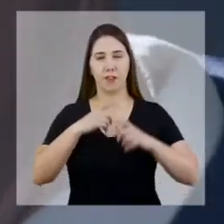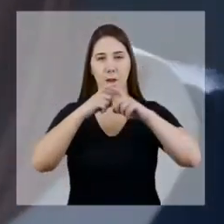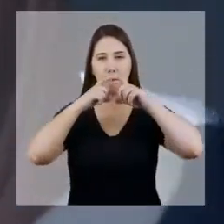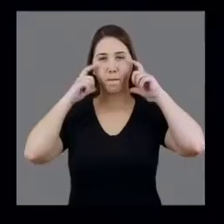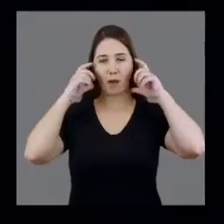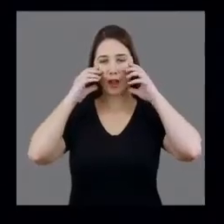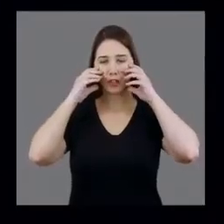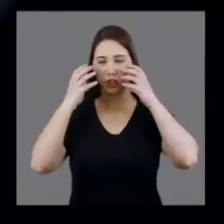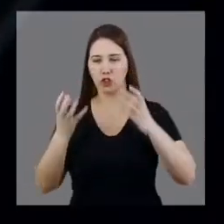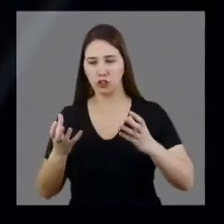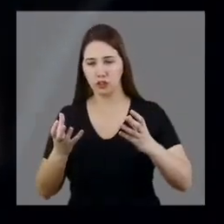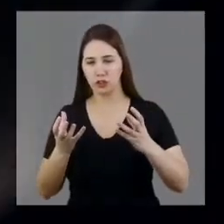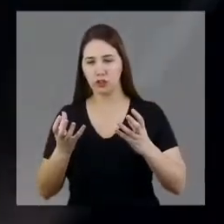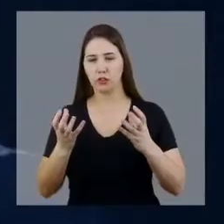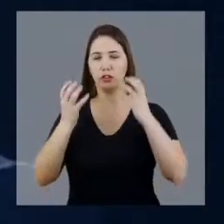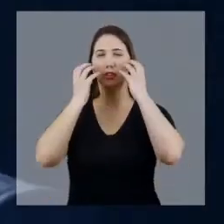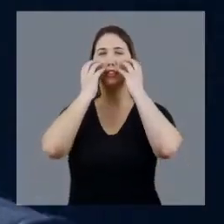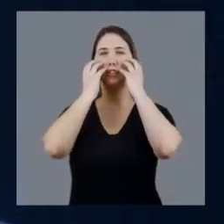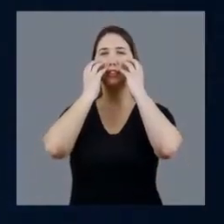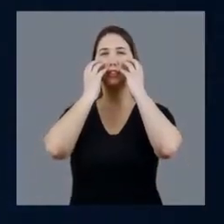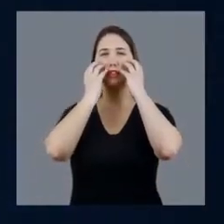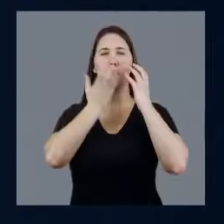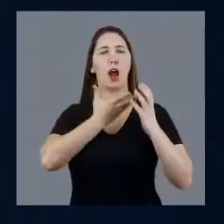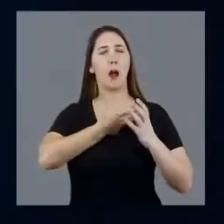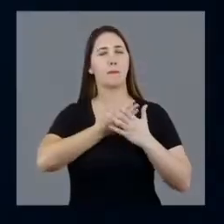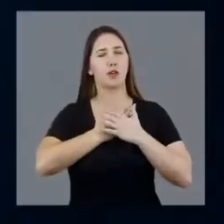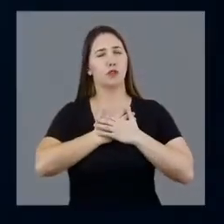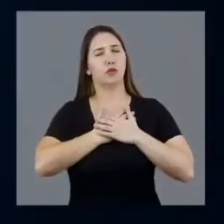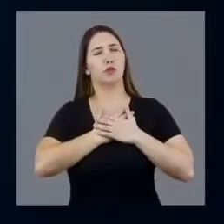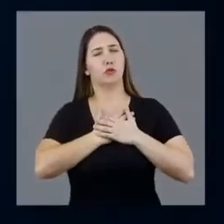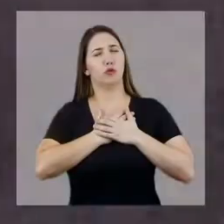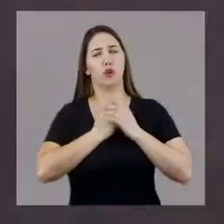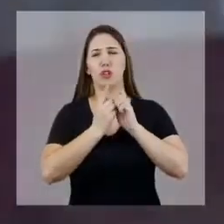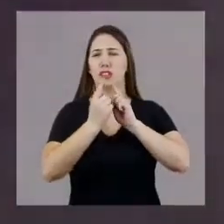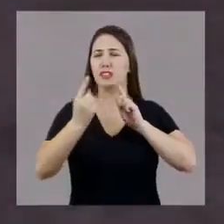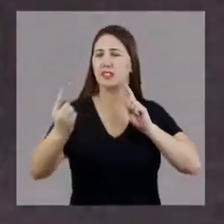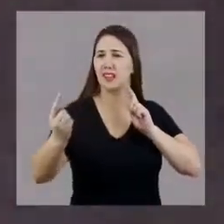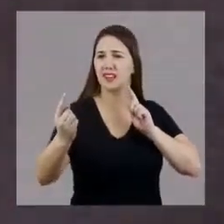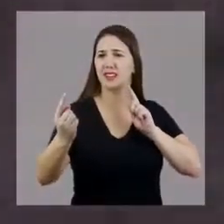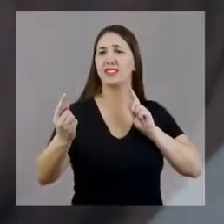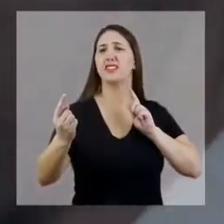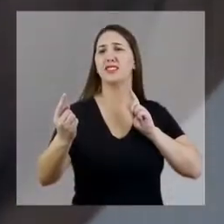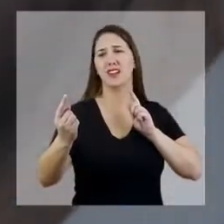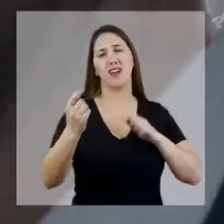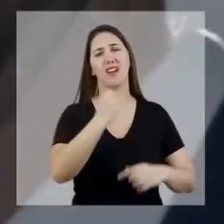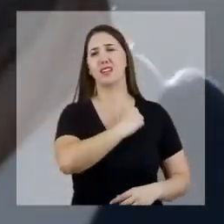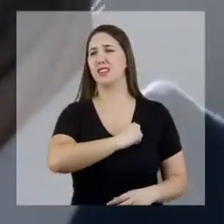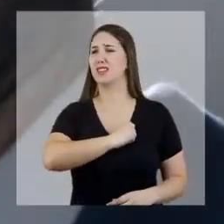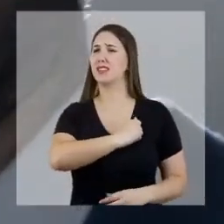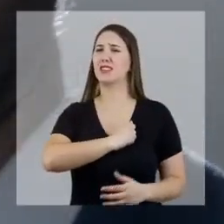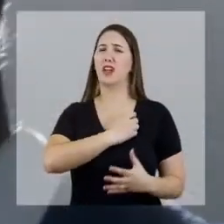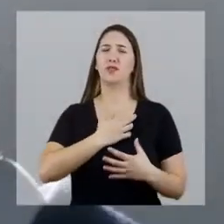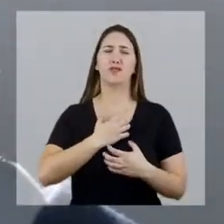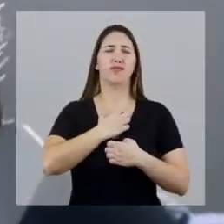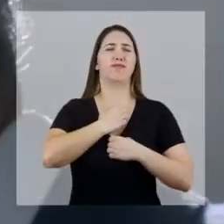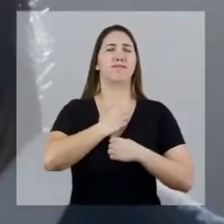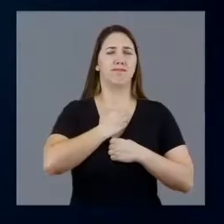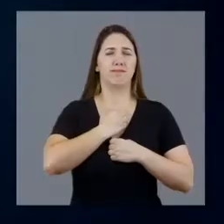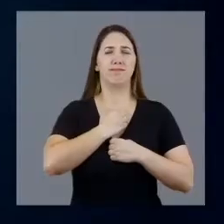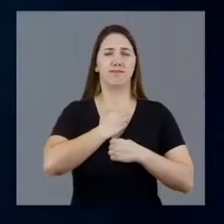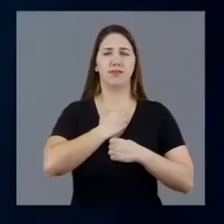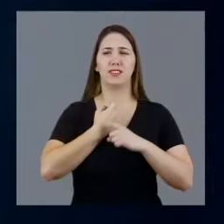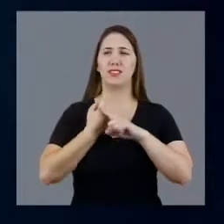tira a máscara. A máscara me veste. Amigo do peito. Distância. Aperto. Ah, que saudade eu sinto de